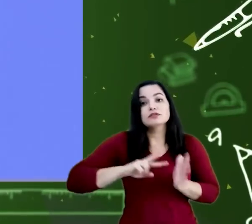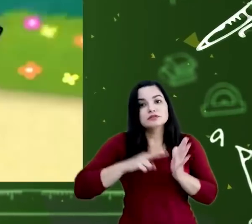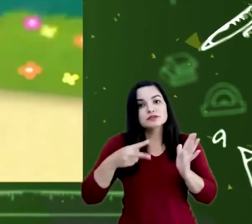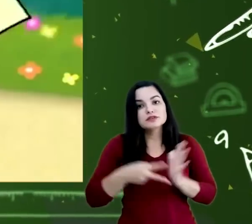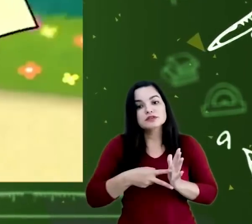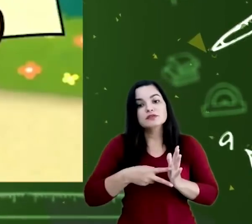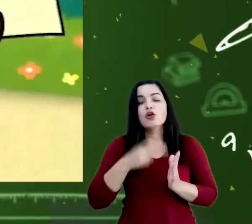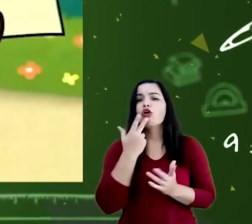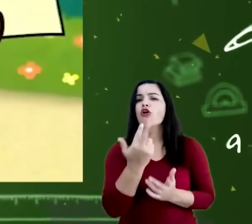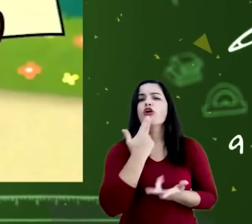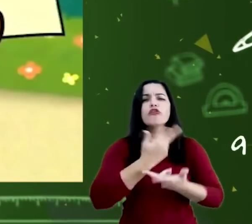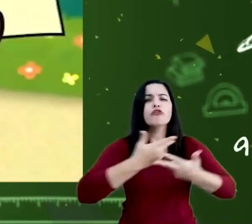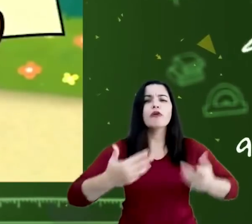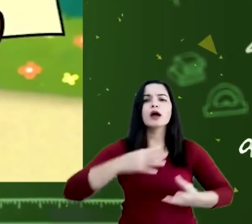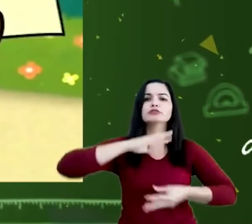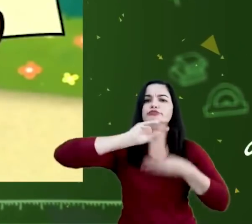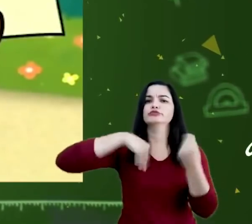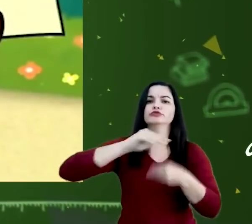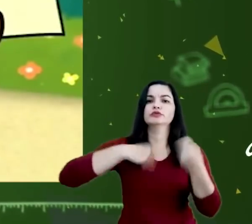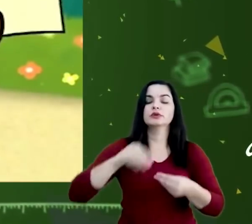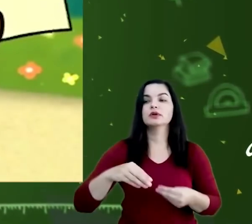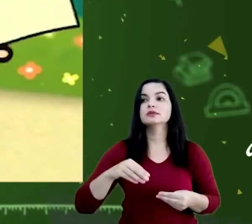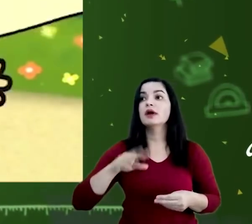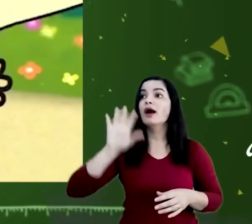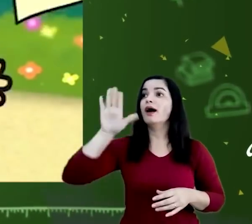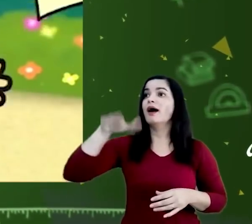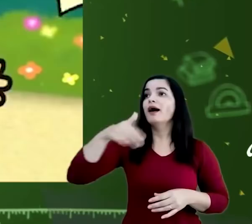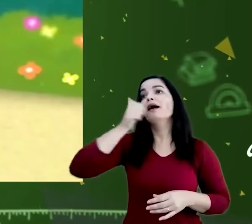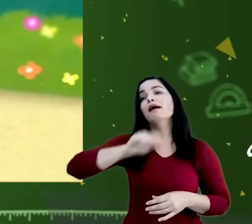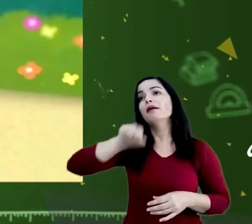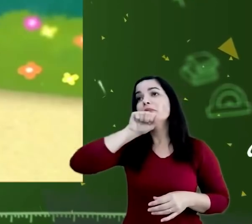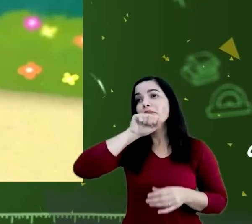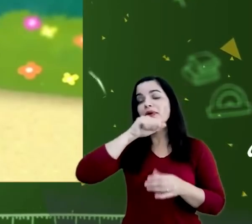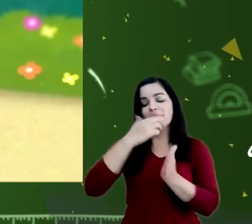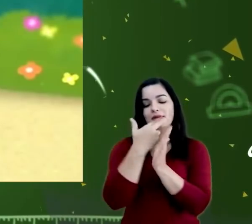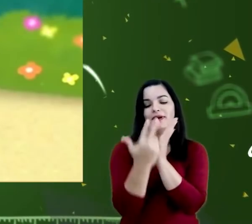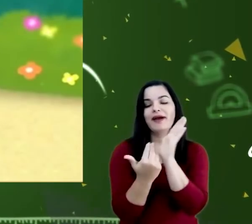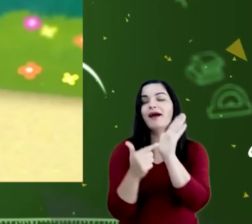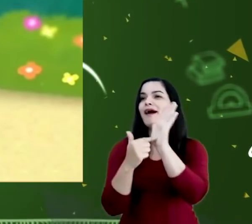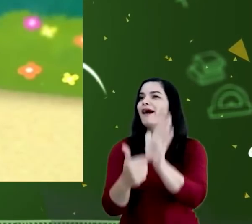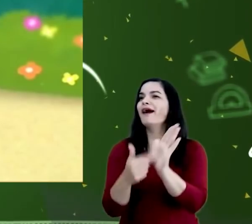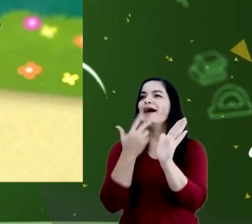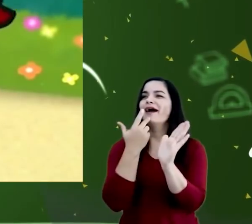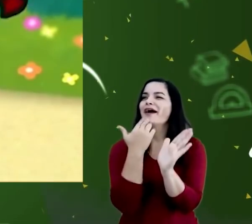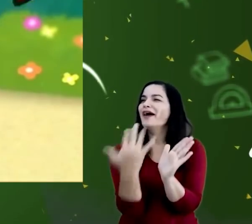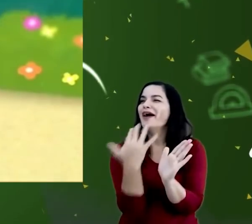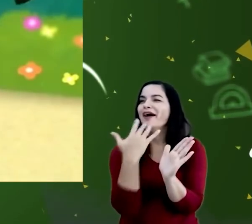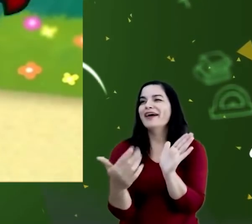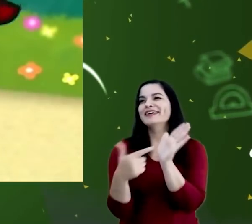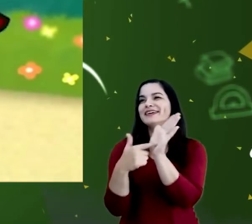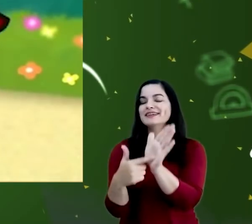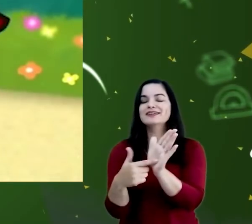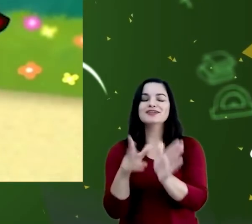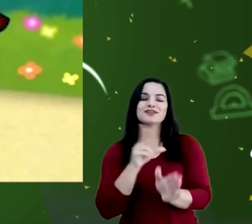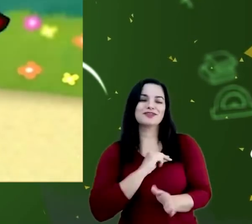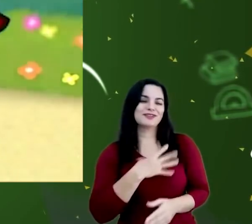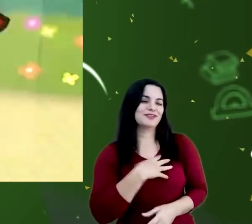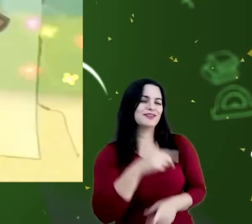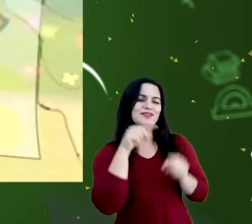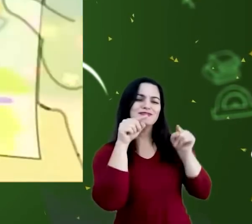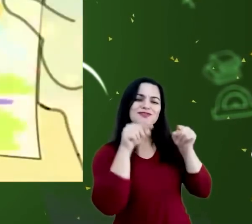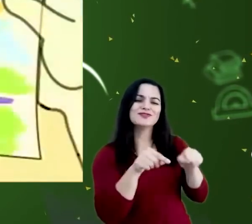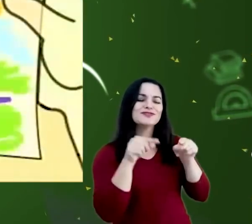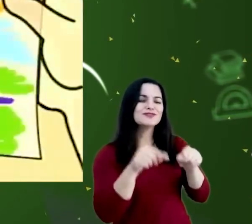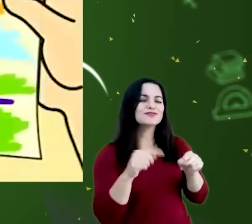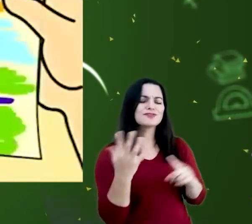cores. Mãe, eu fiz esse desenho colorido para você. Nossa, Kika, você é uma artista